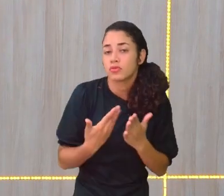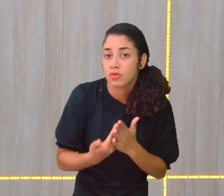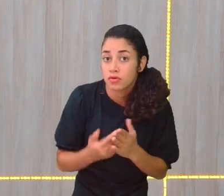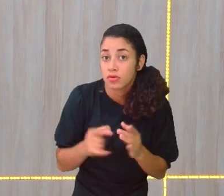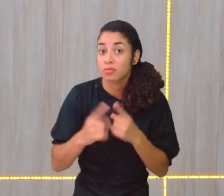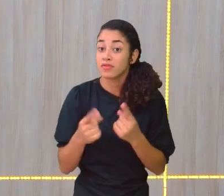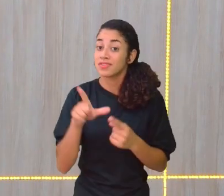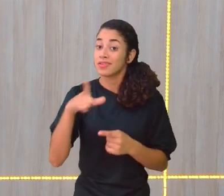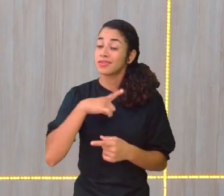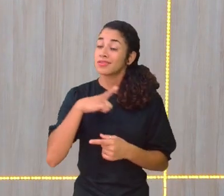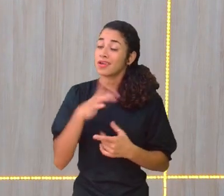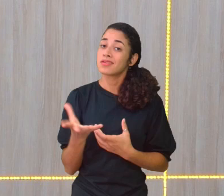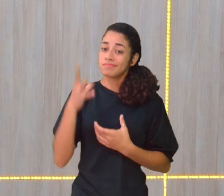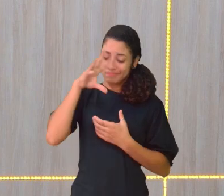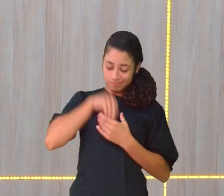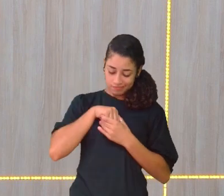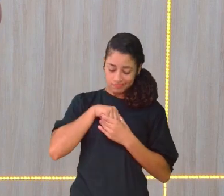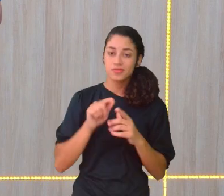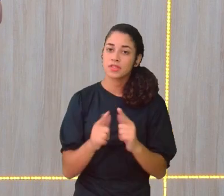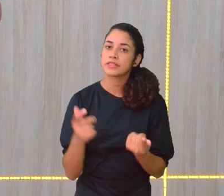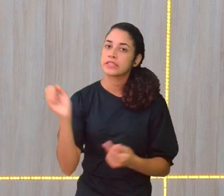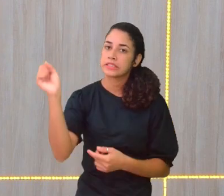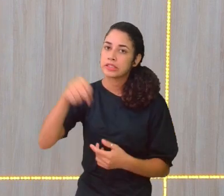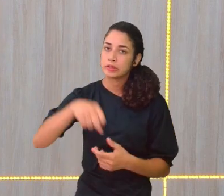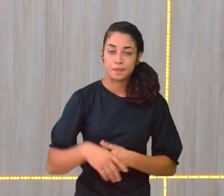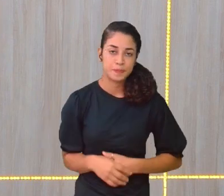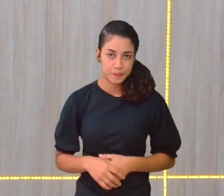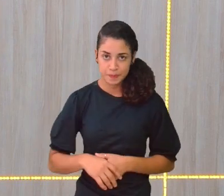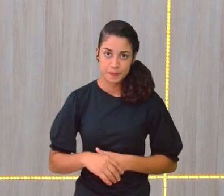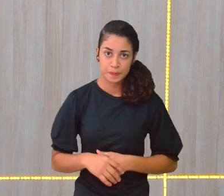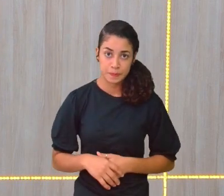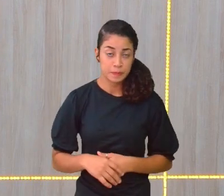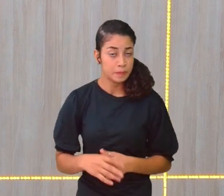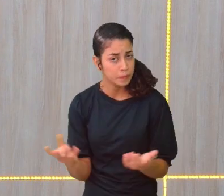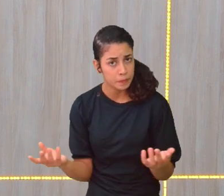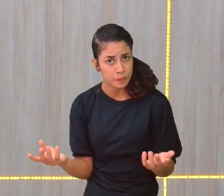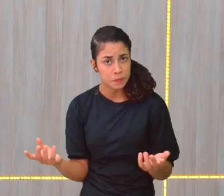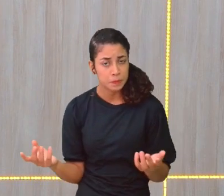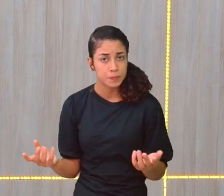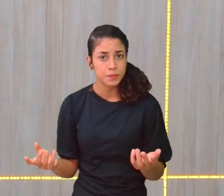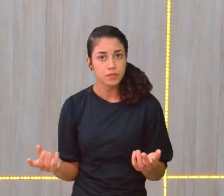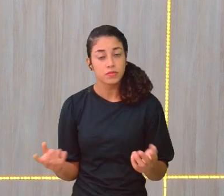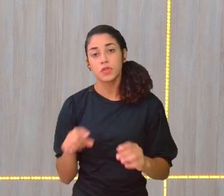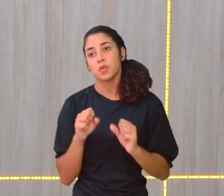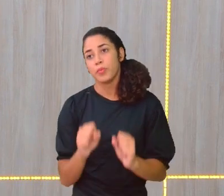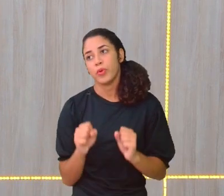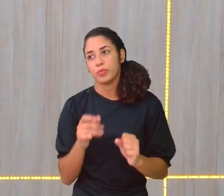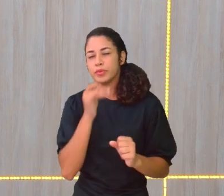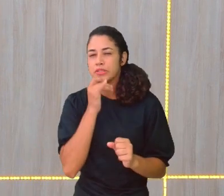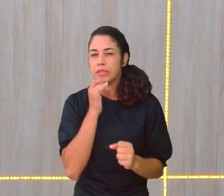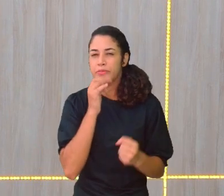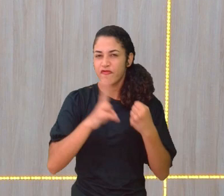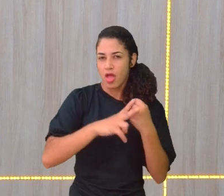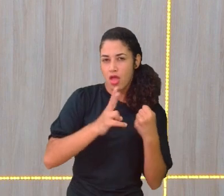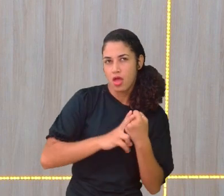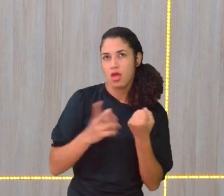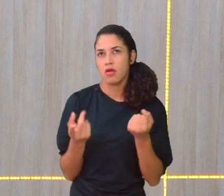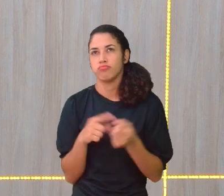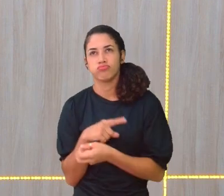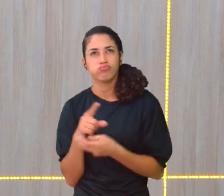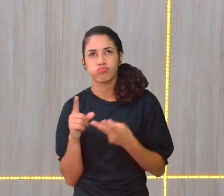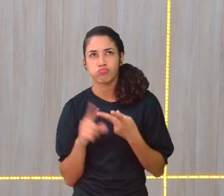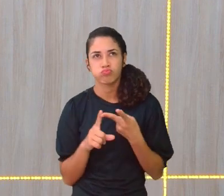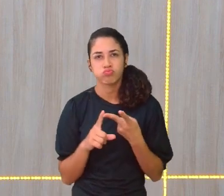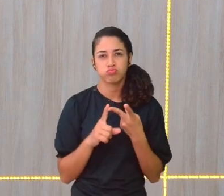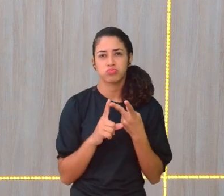você tem uma gramática internalizada. E aí você pode não articular os verbos, né? Ali